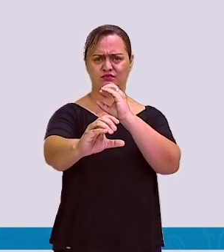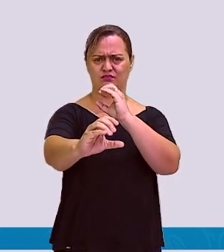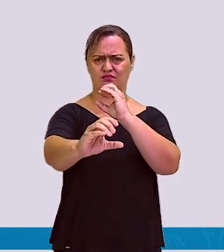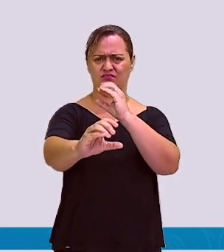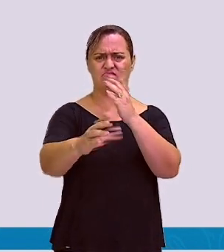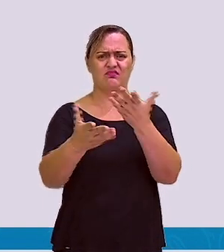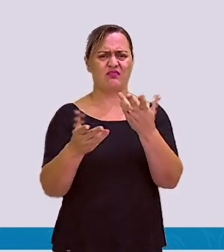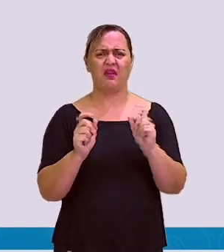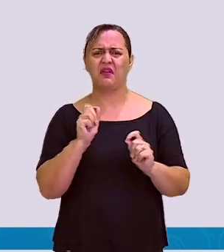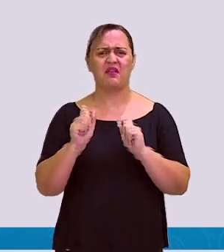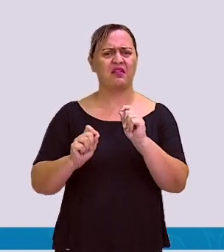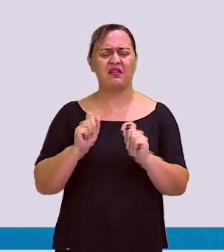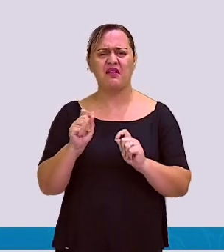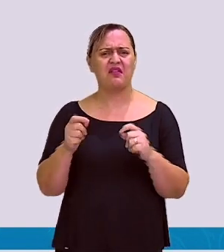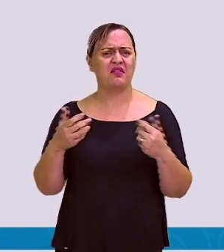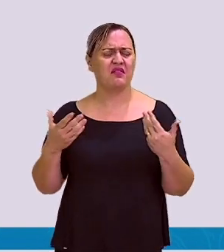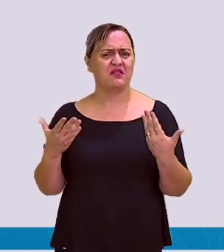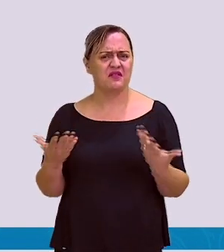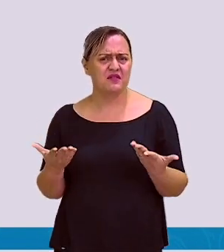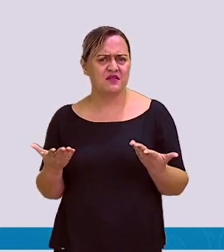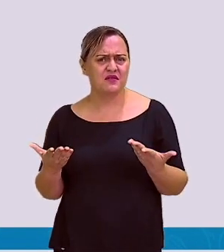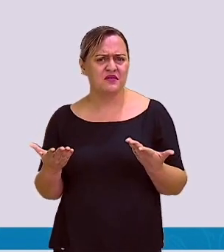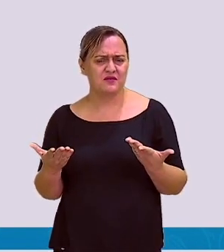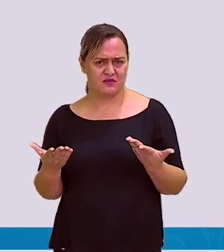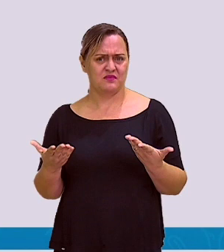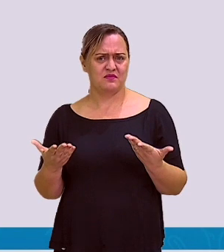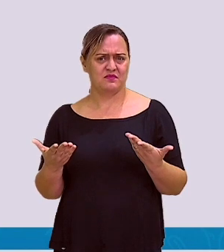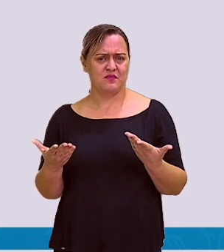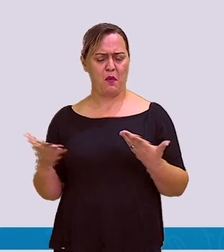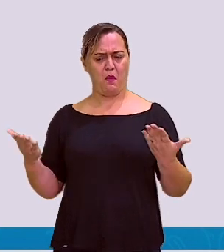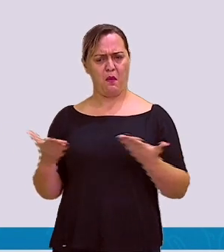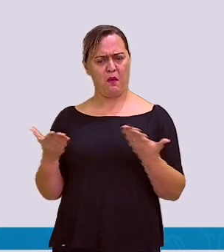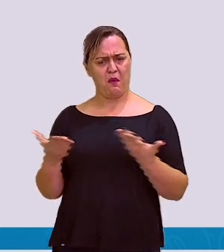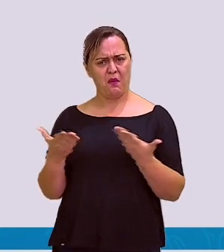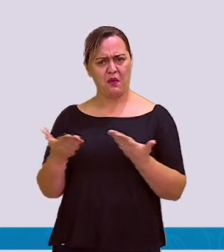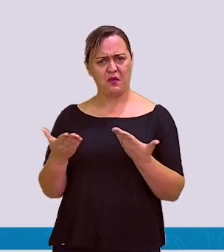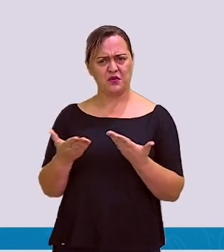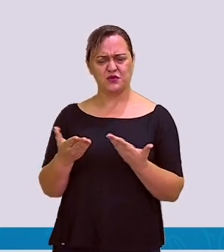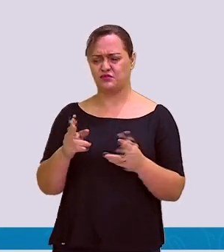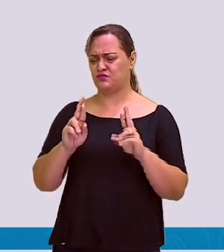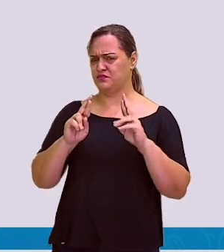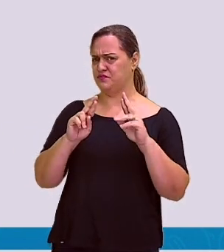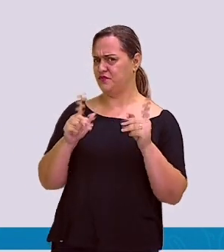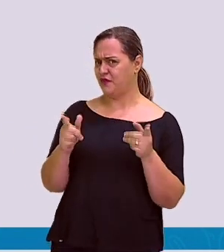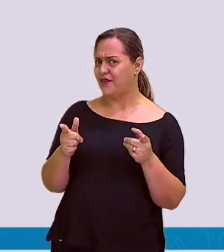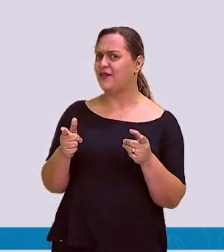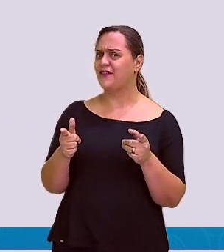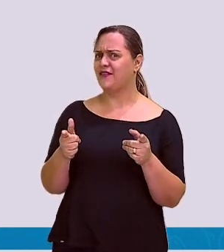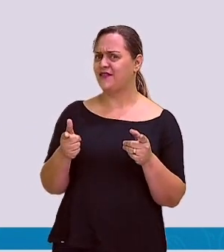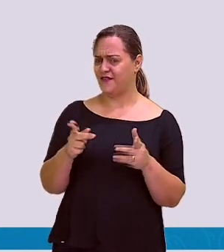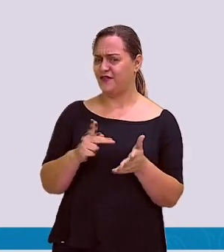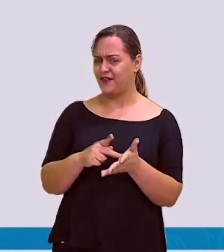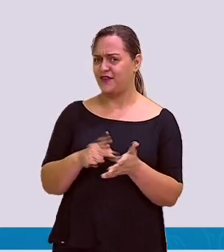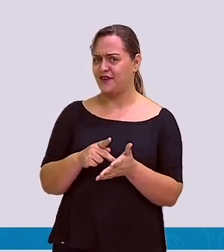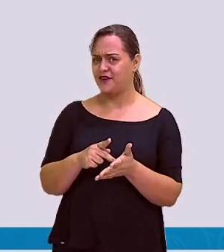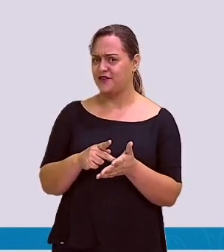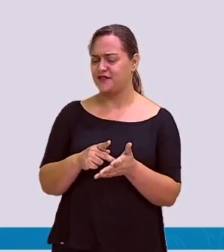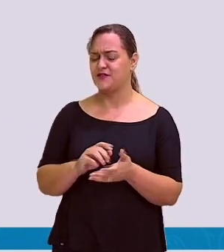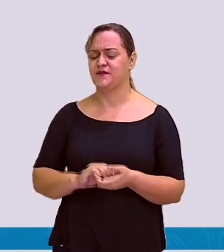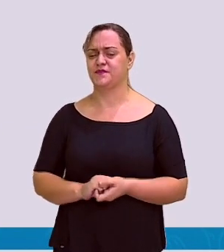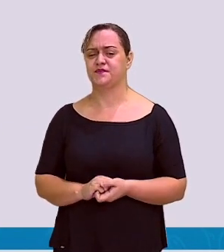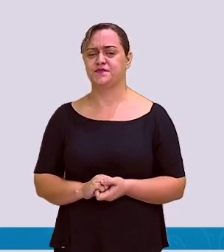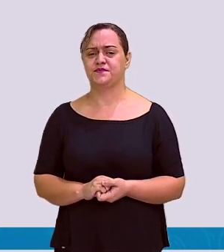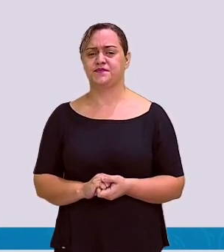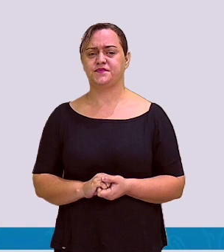essa lanterna mágica? Nem chega perto das lanternas convencionais que a gente conhece hoje. Mas é uma lanterna mágica. Vamos conhecer